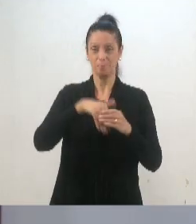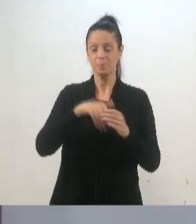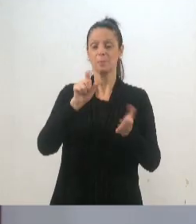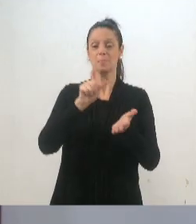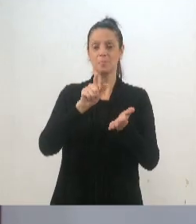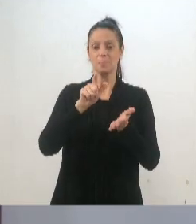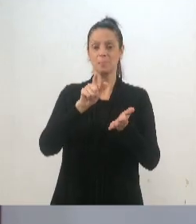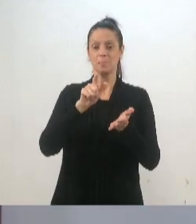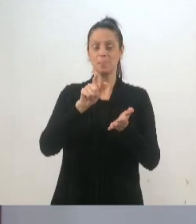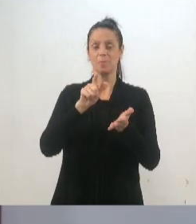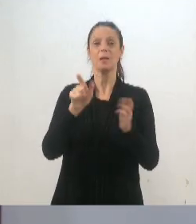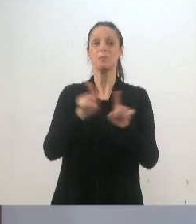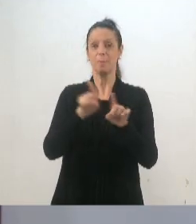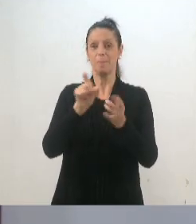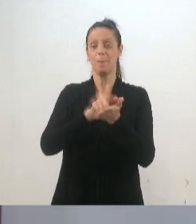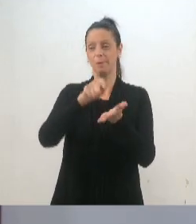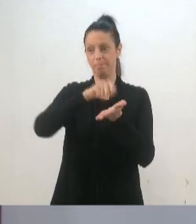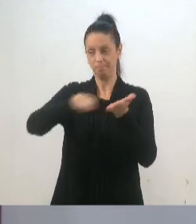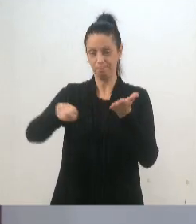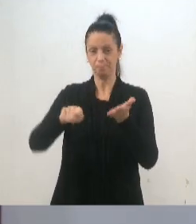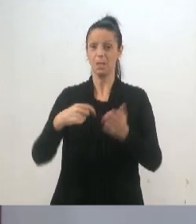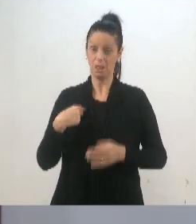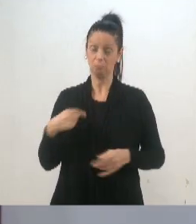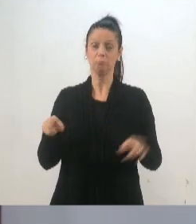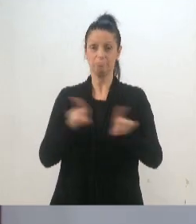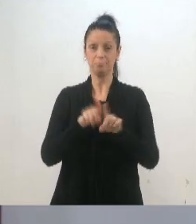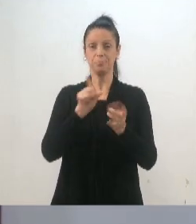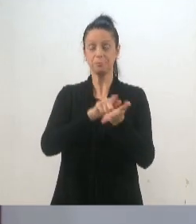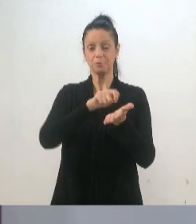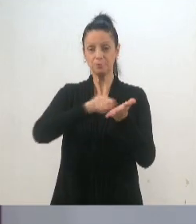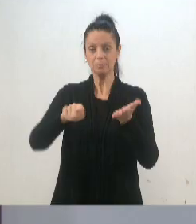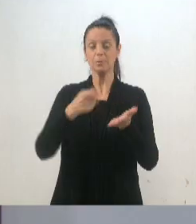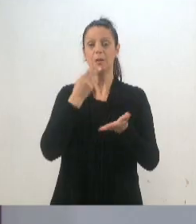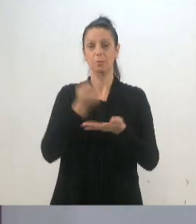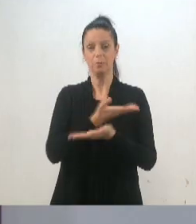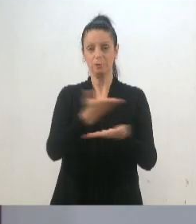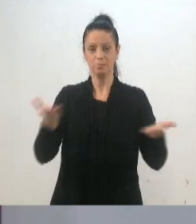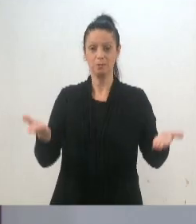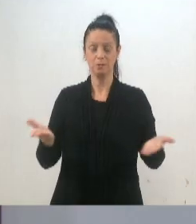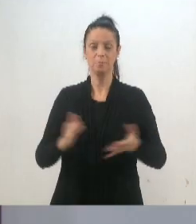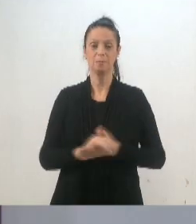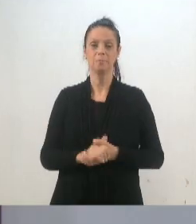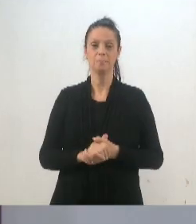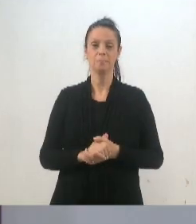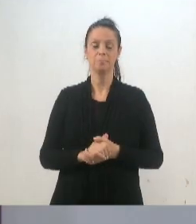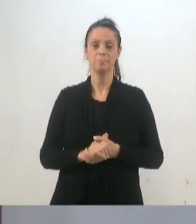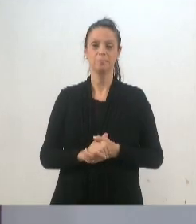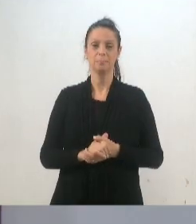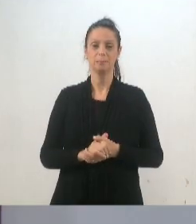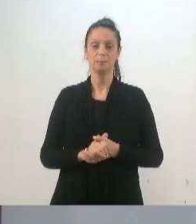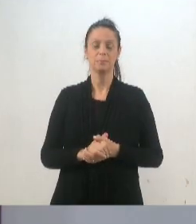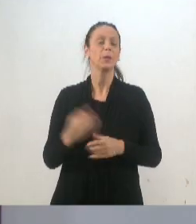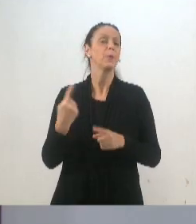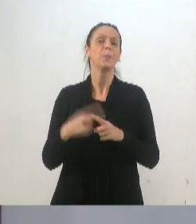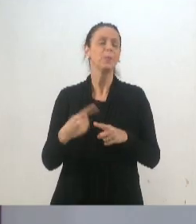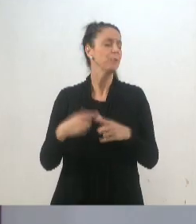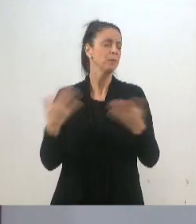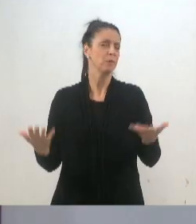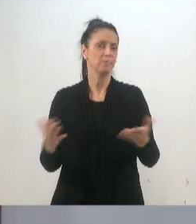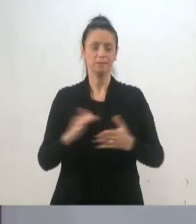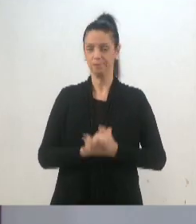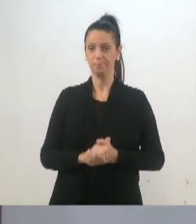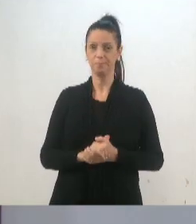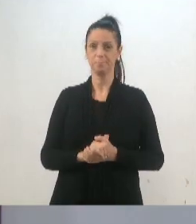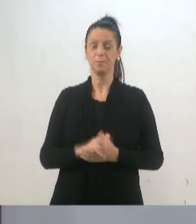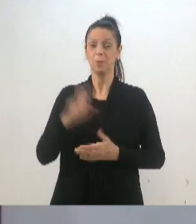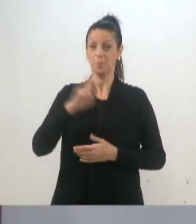inteiro teor. Eu assinei, e aqui eu vou falar para vocês, pelo seguinte fato: o